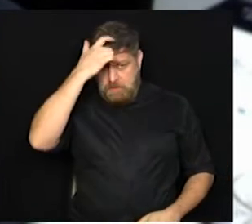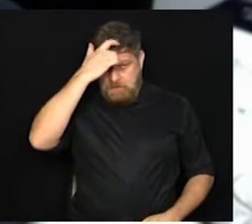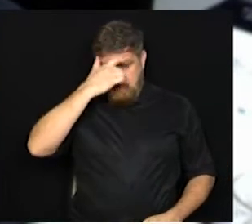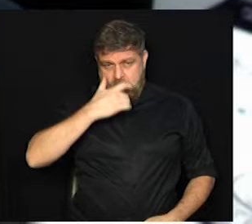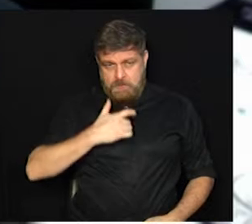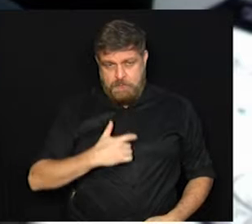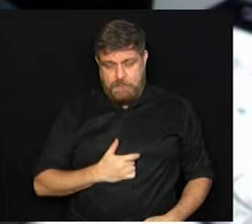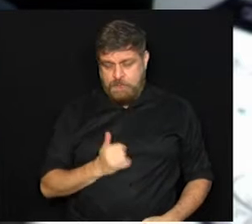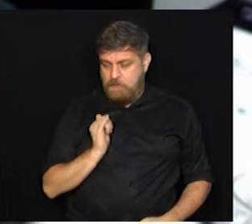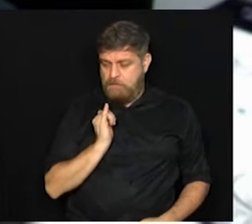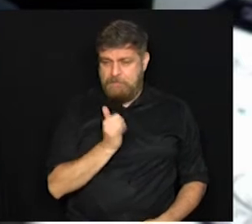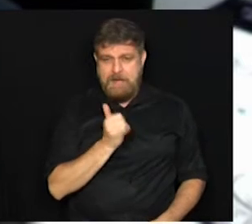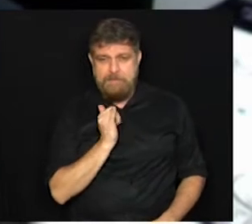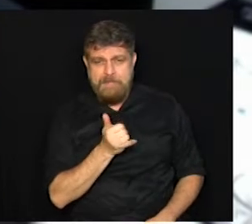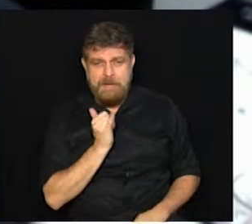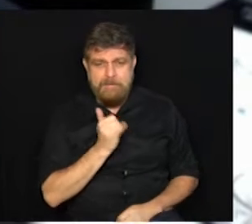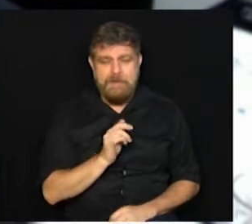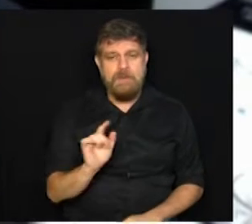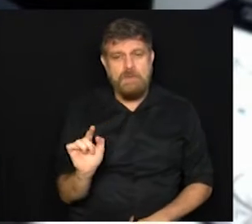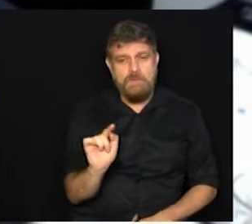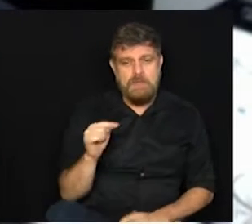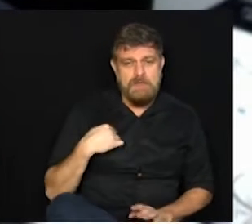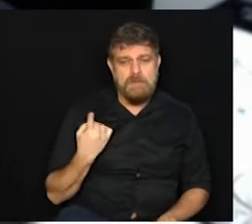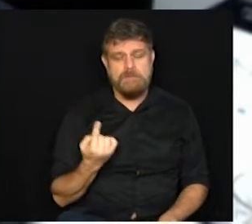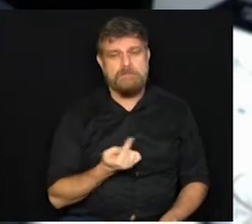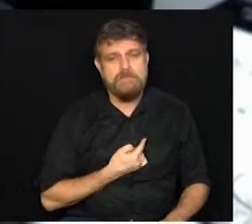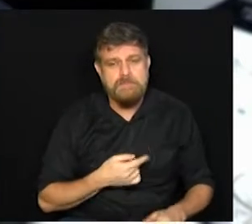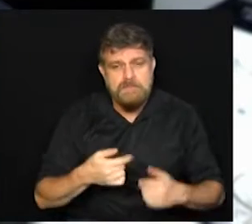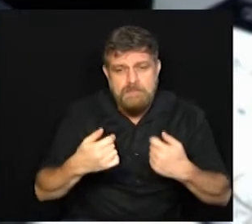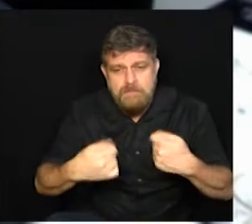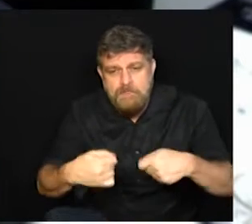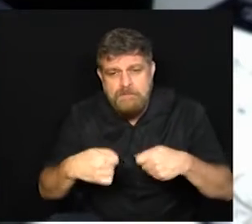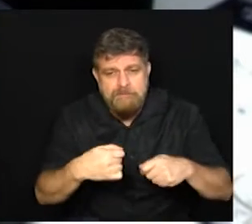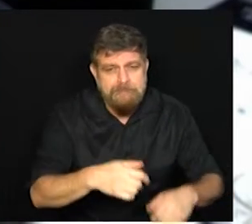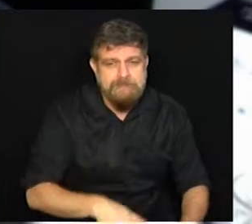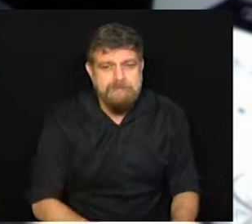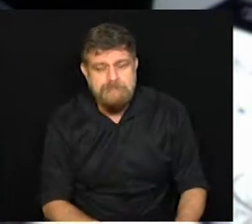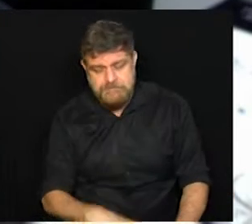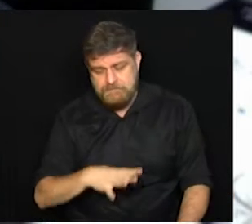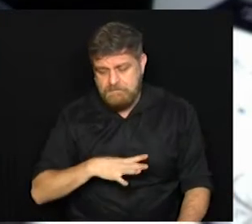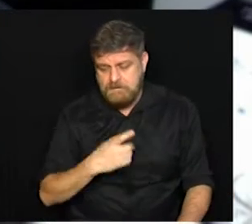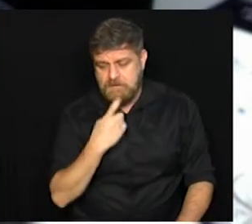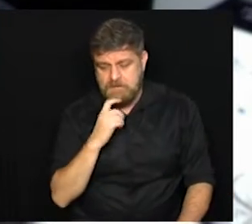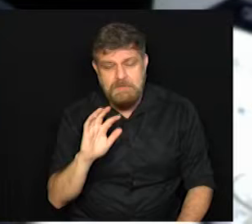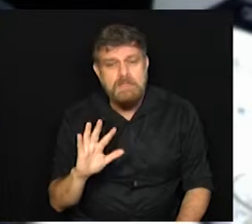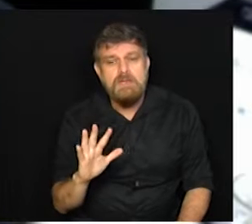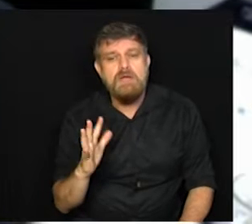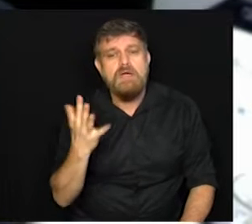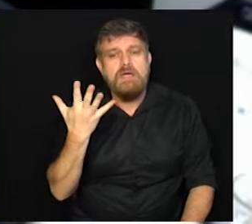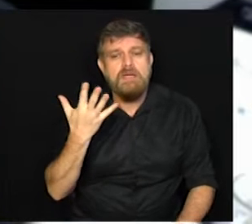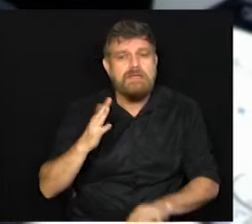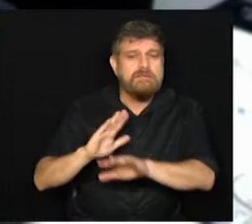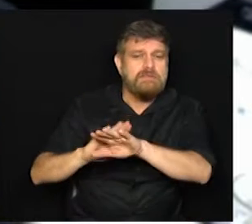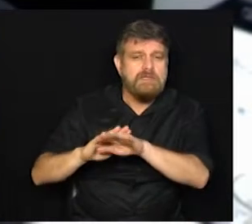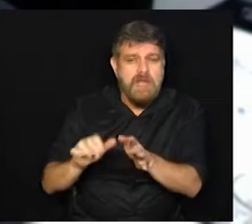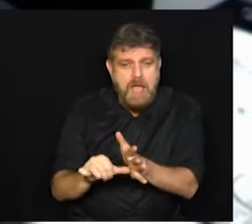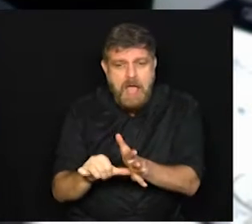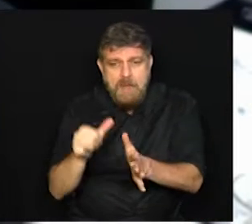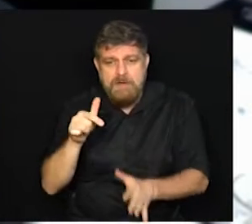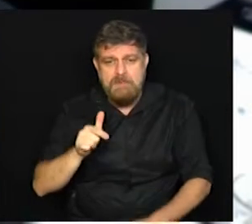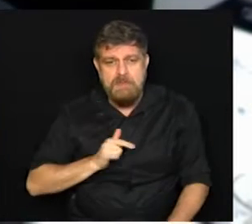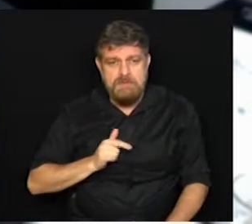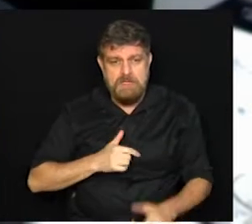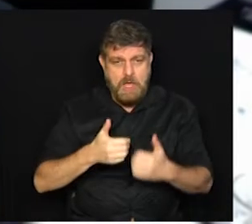tenho falado muito que nós precisamos criar, né, na nossa cidade, primeiramente, o transporte